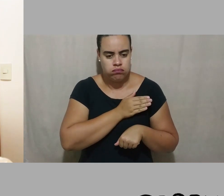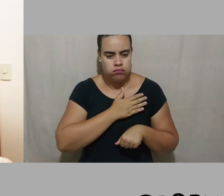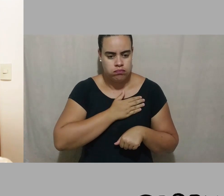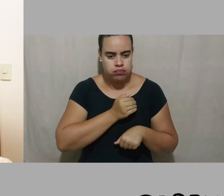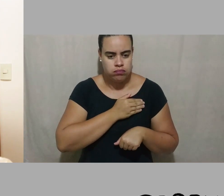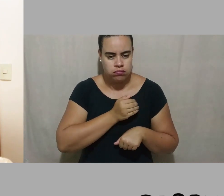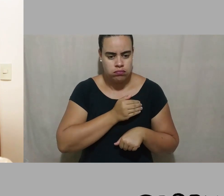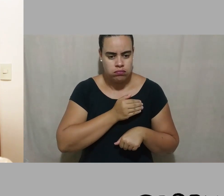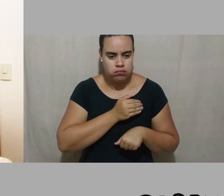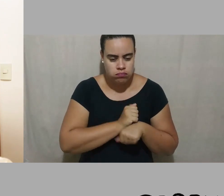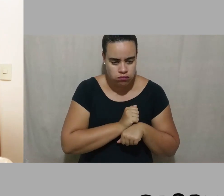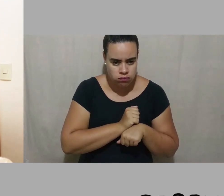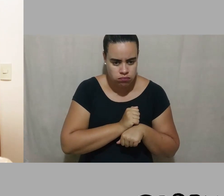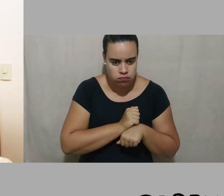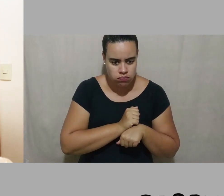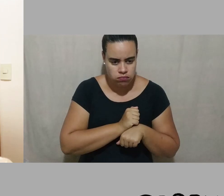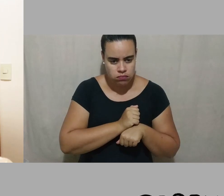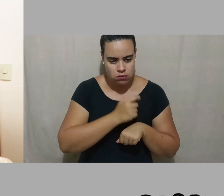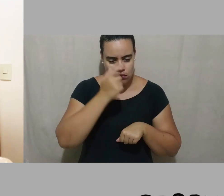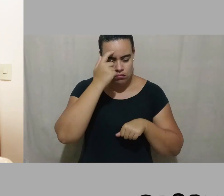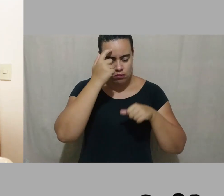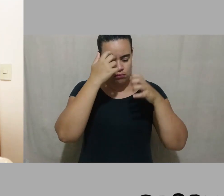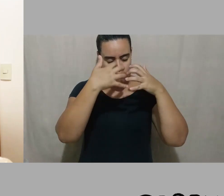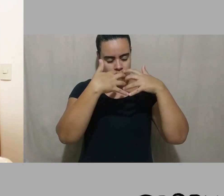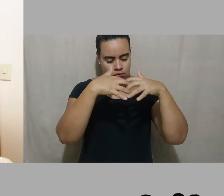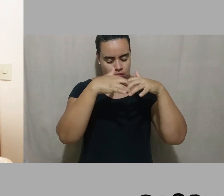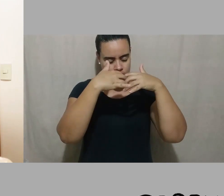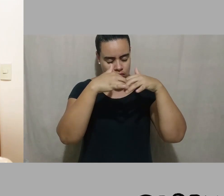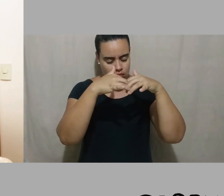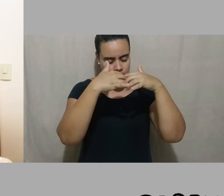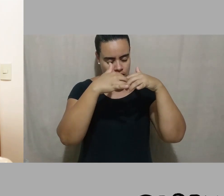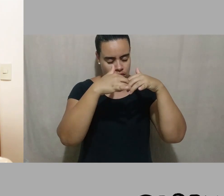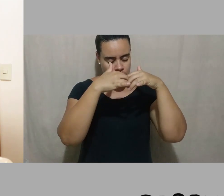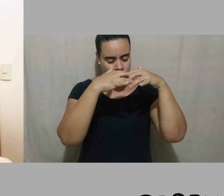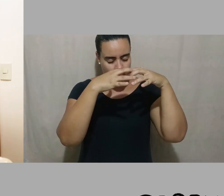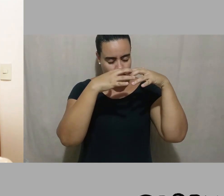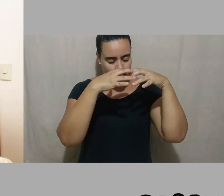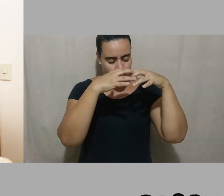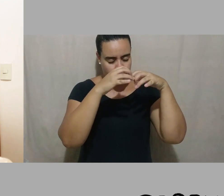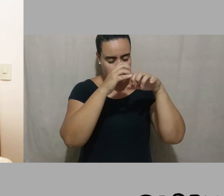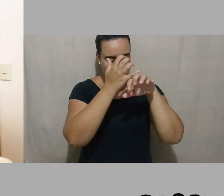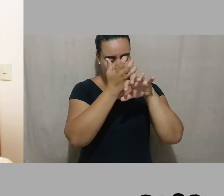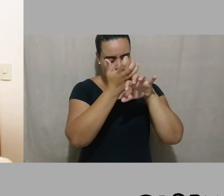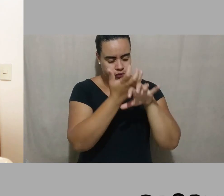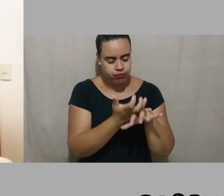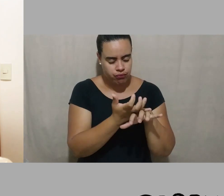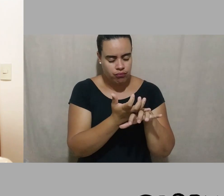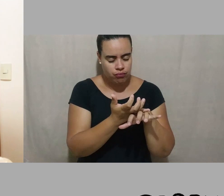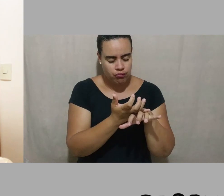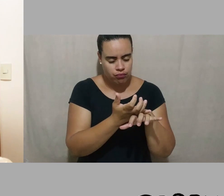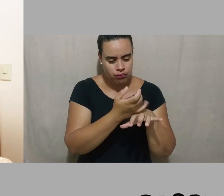irrigar meu cérebro e este sucumbiu à falta de oxigênio. A minha morte cerebral foi decretada.